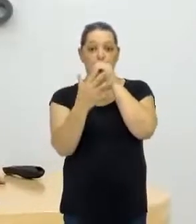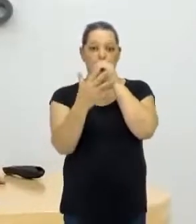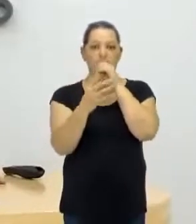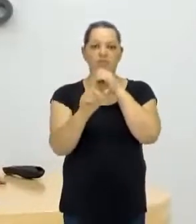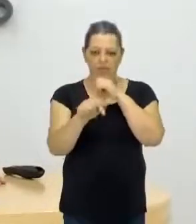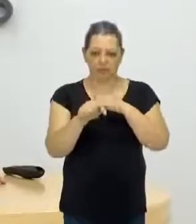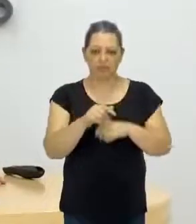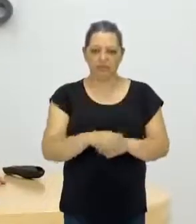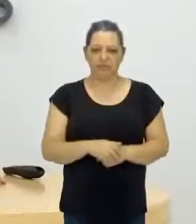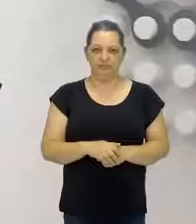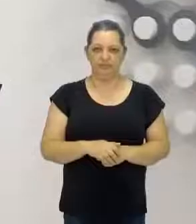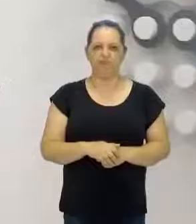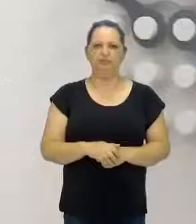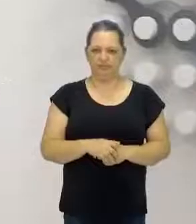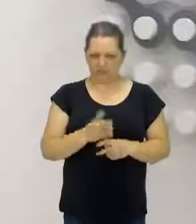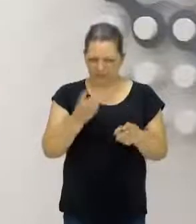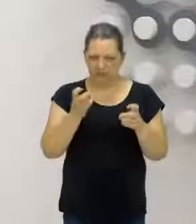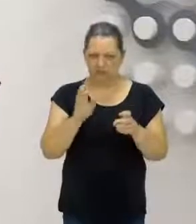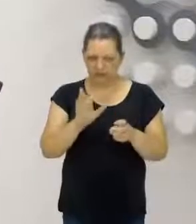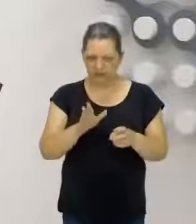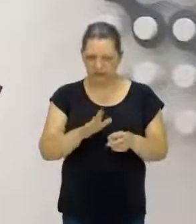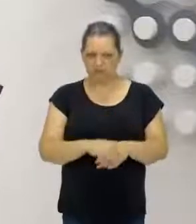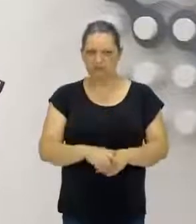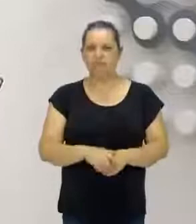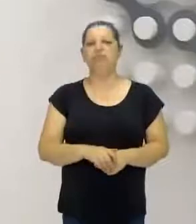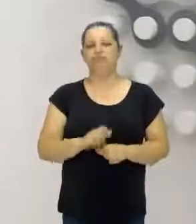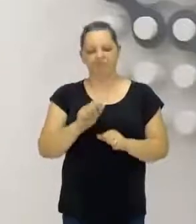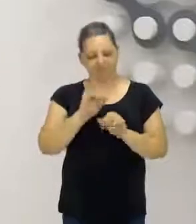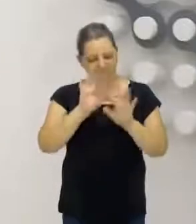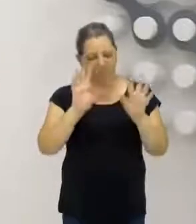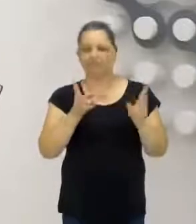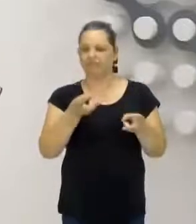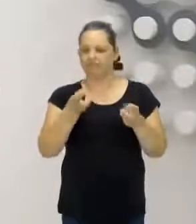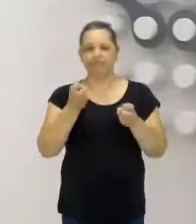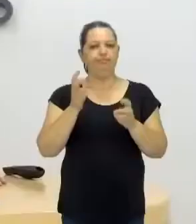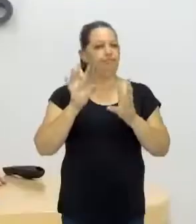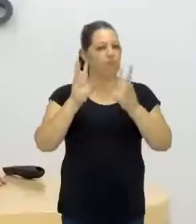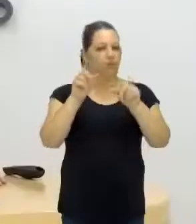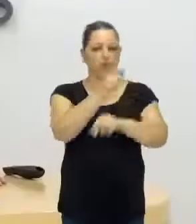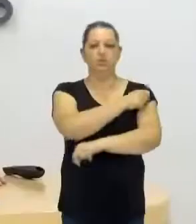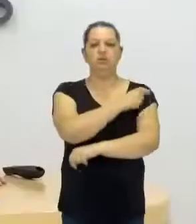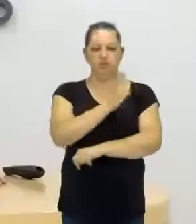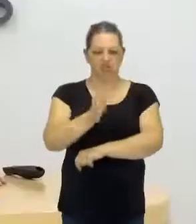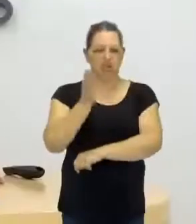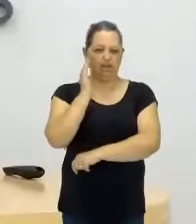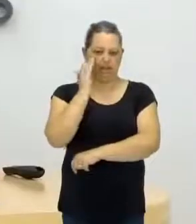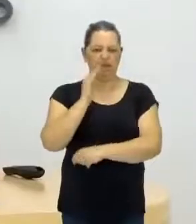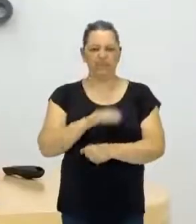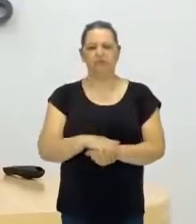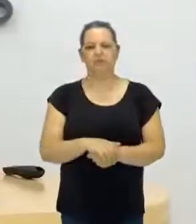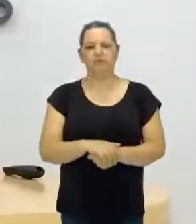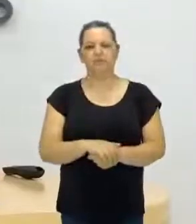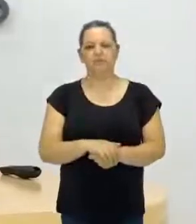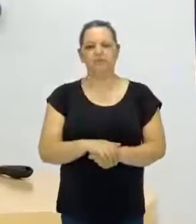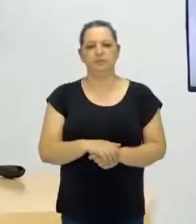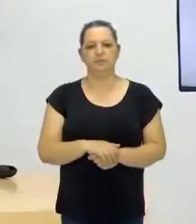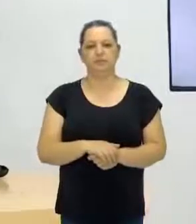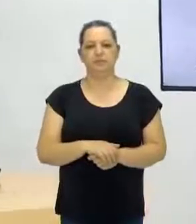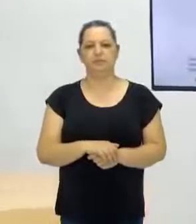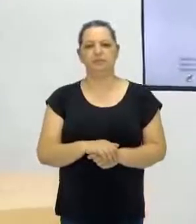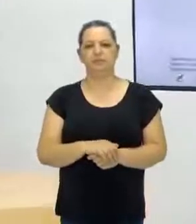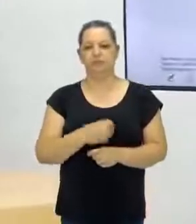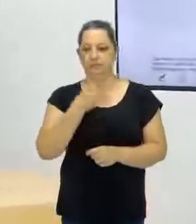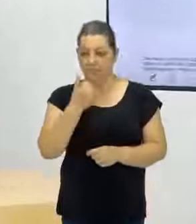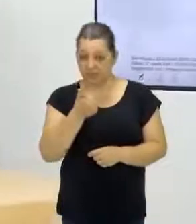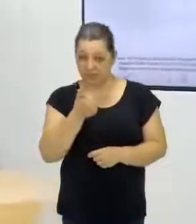Tá vendo? Já ficou claro, professor Giba. Os estudantes entenderam já. Já estudei, já entenderam? Já. Certo, pessoal? De boa